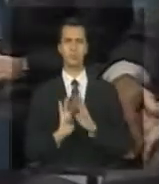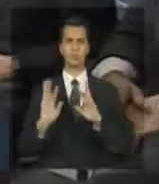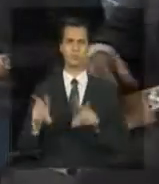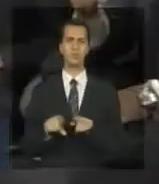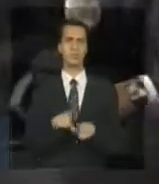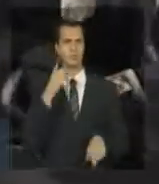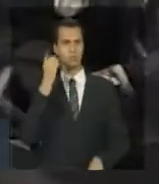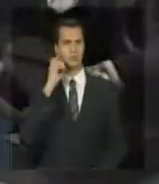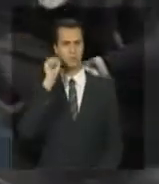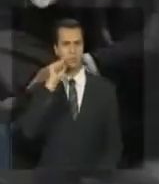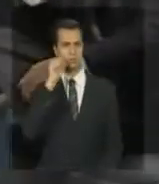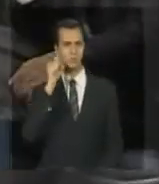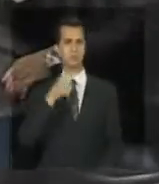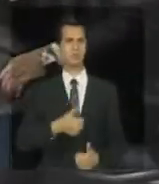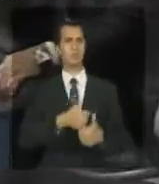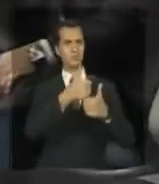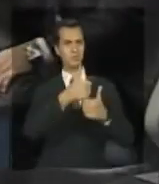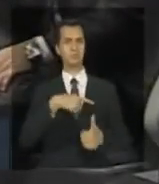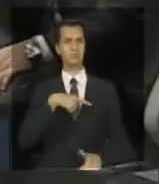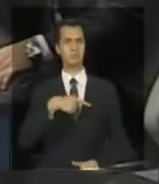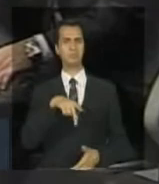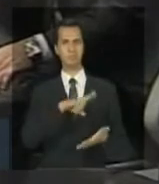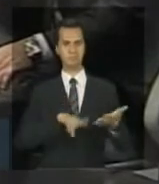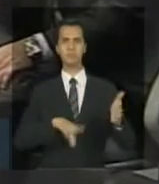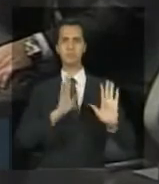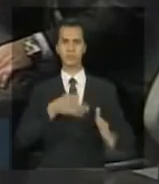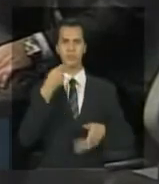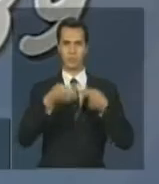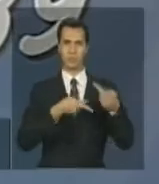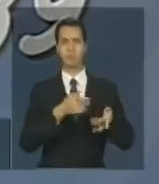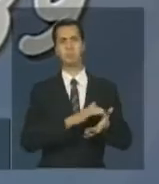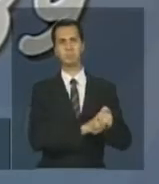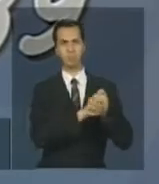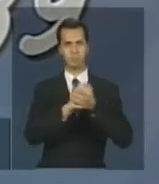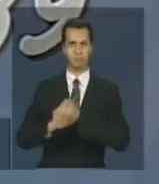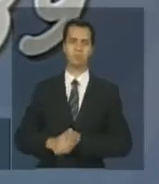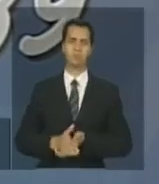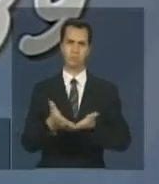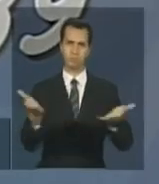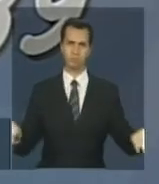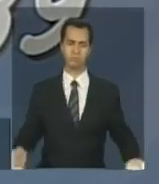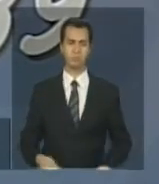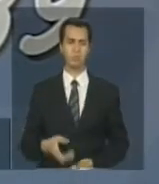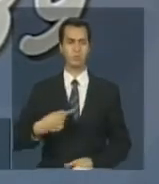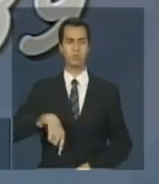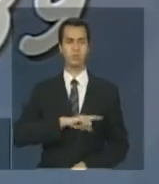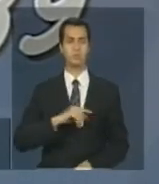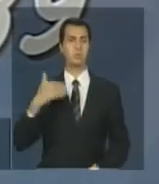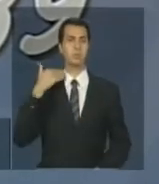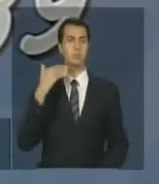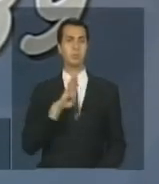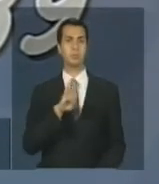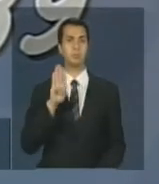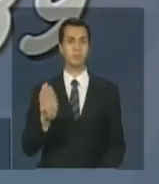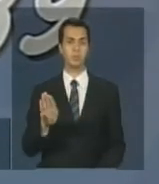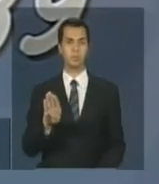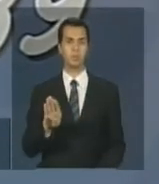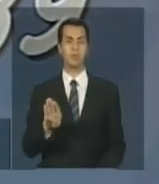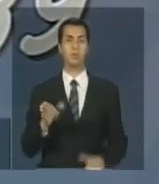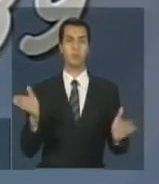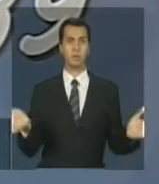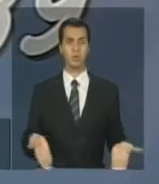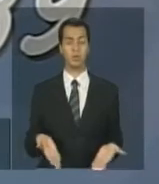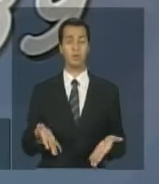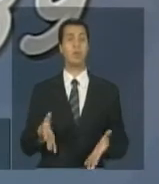nossos senadores e deputados autoridades aqui nominados é senhoras e senhores para o Banco do Brasil assumir